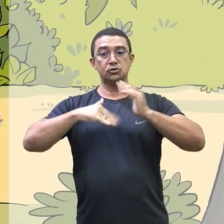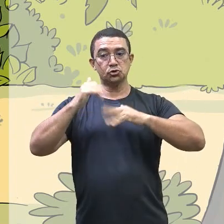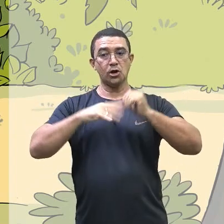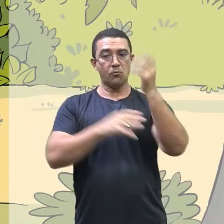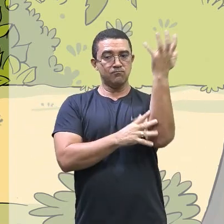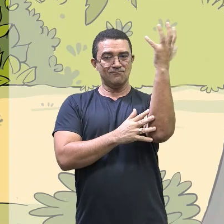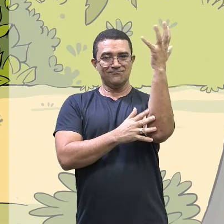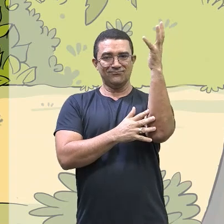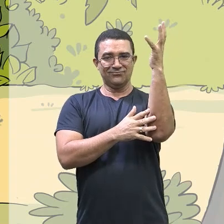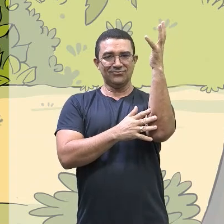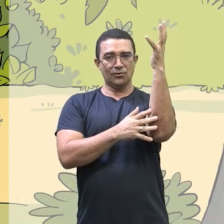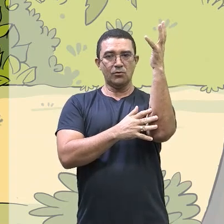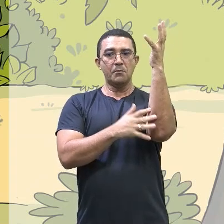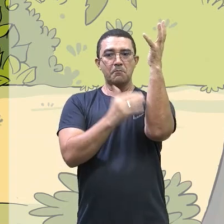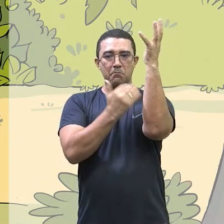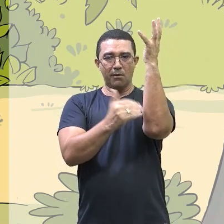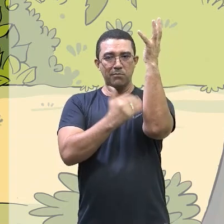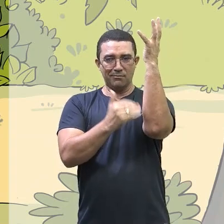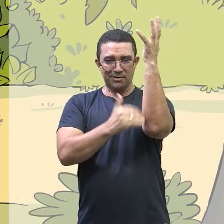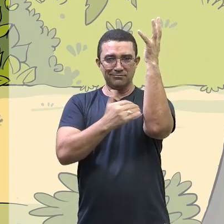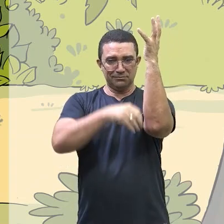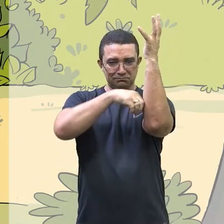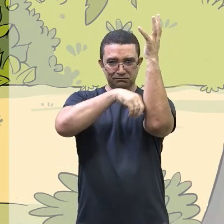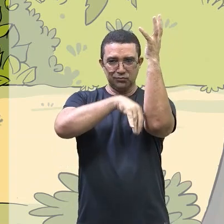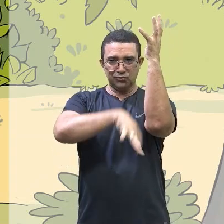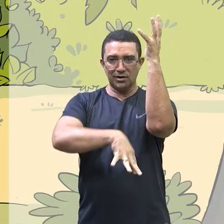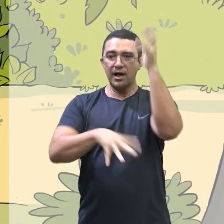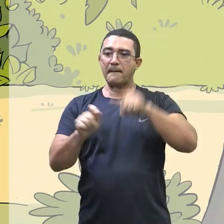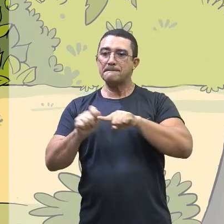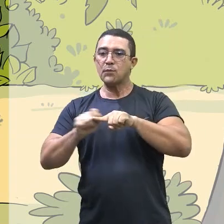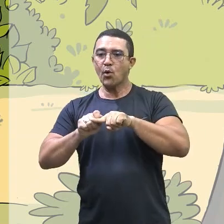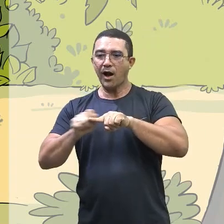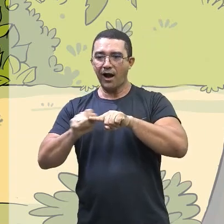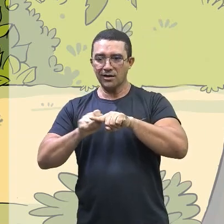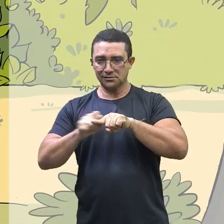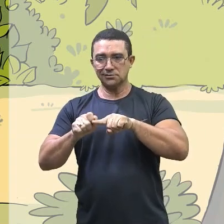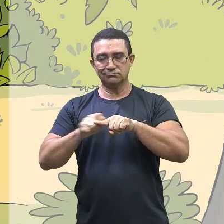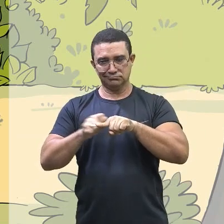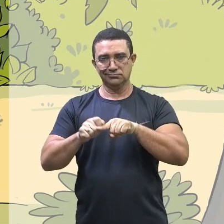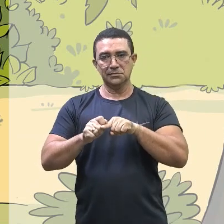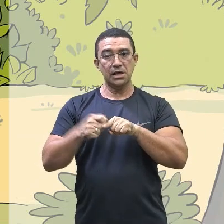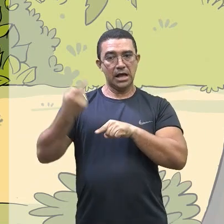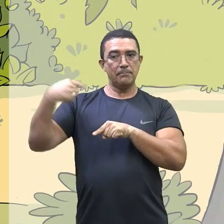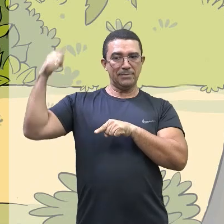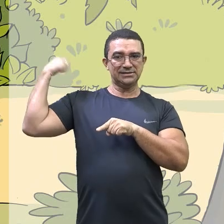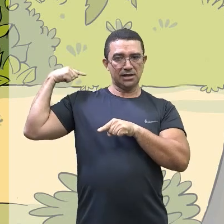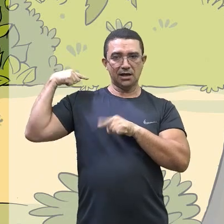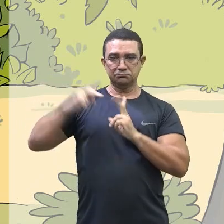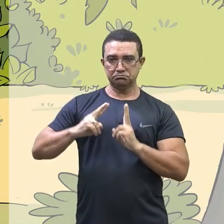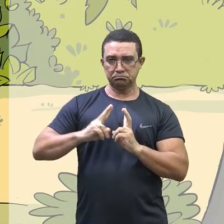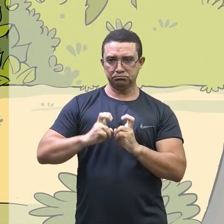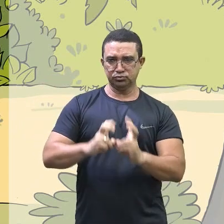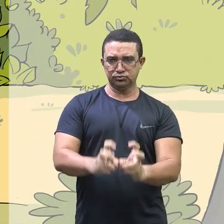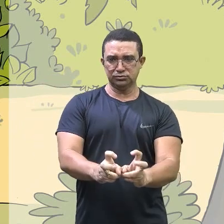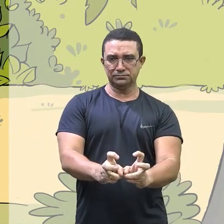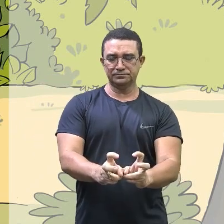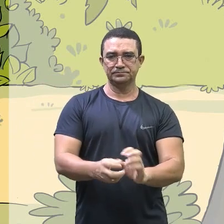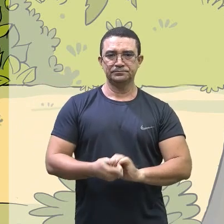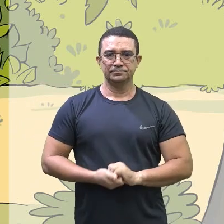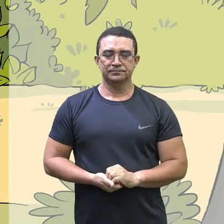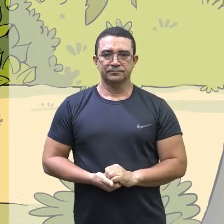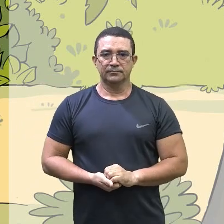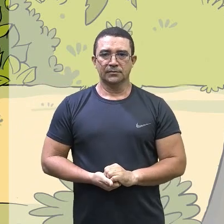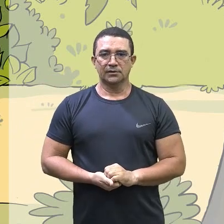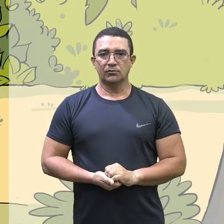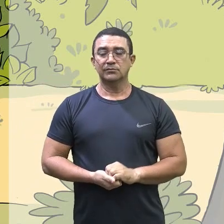foi uma das figuras principais no modelo do extrativismo na Amazônia. Mas olha só, pessoal, não foi só o seringueiro que